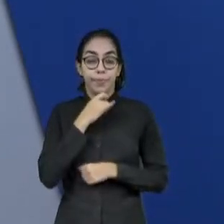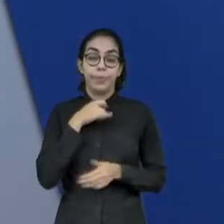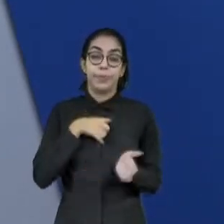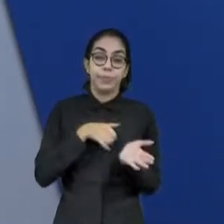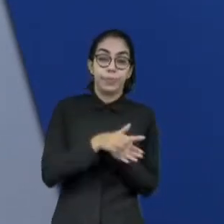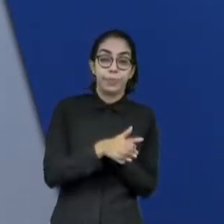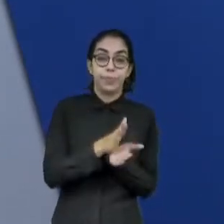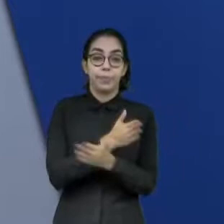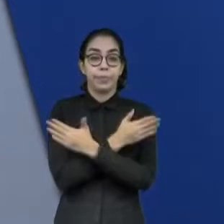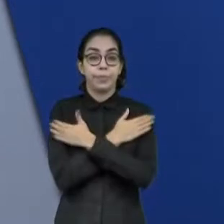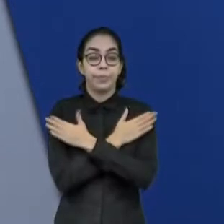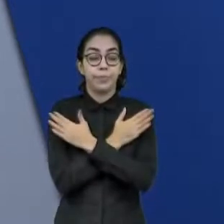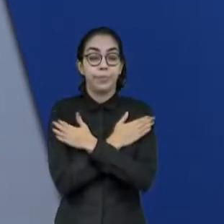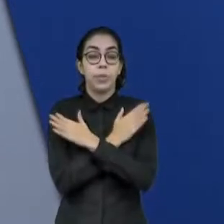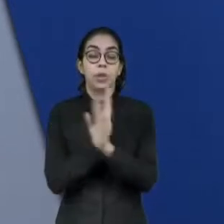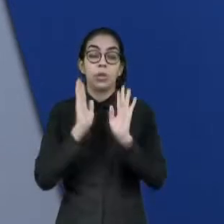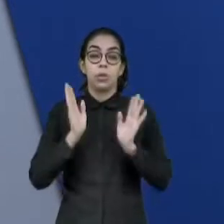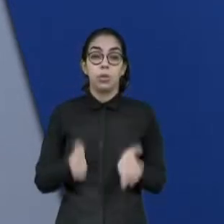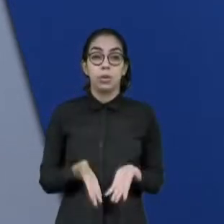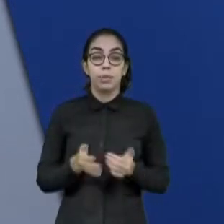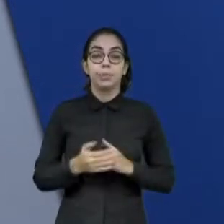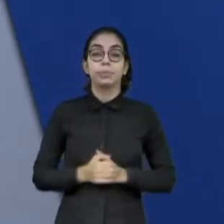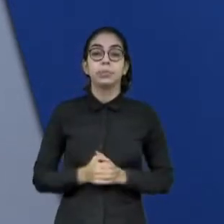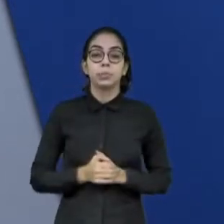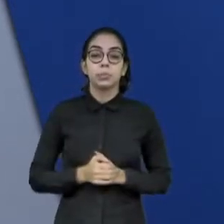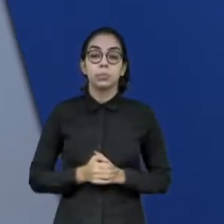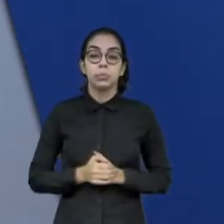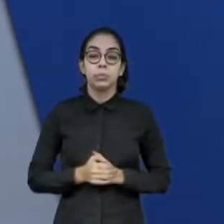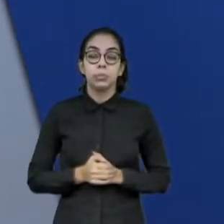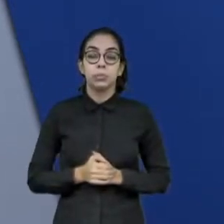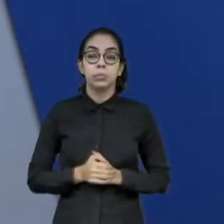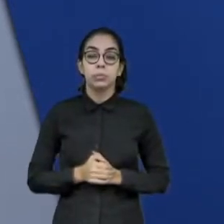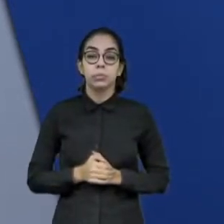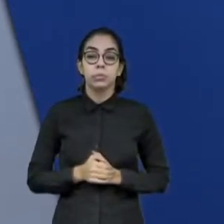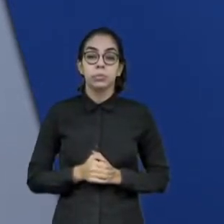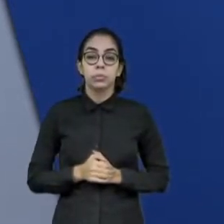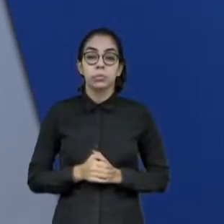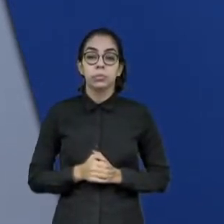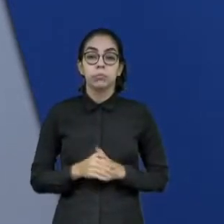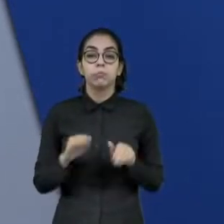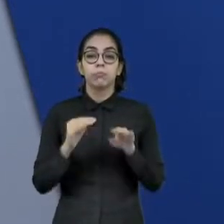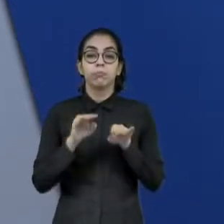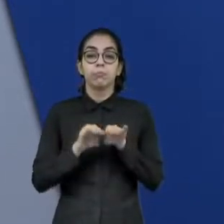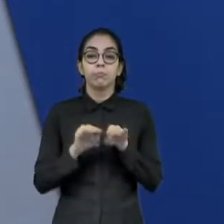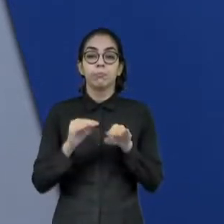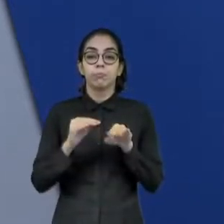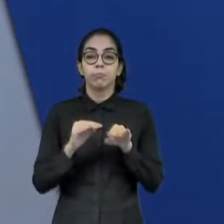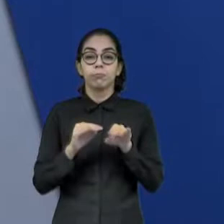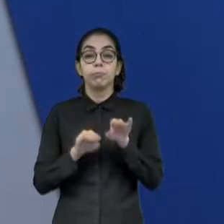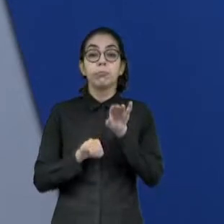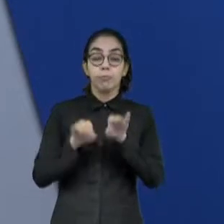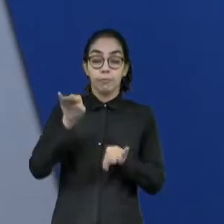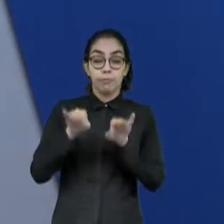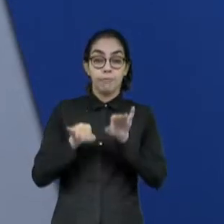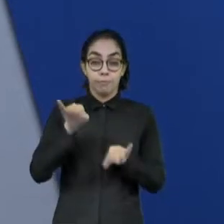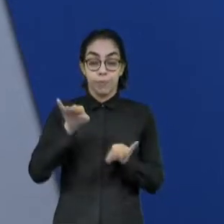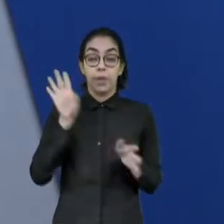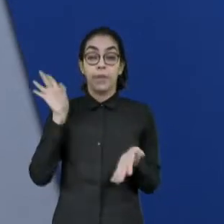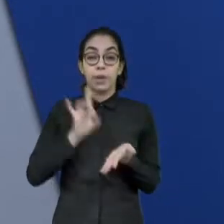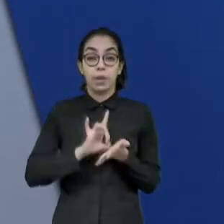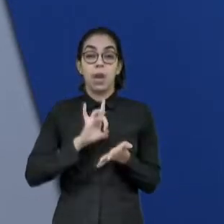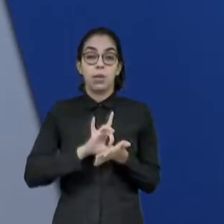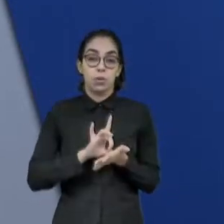remoções forçadas e as desigualdades, que é uma marca registrada no Brasil, infelizmente, né? O Brasil é um país